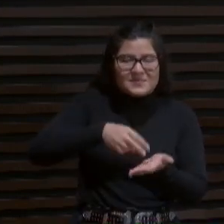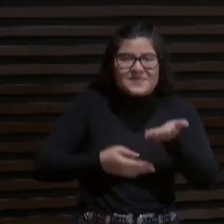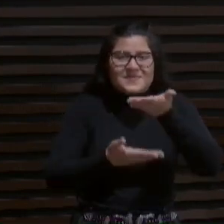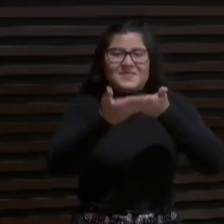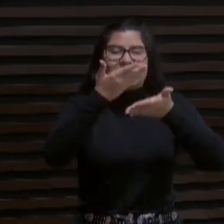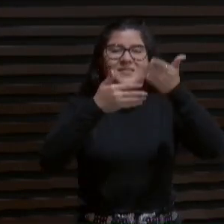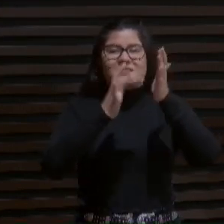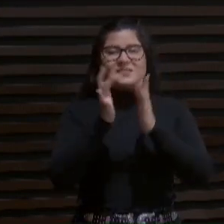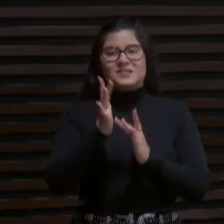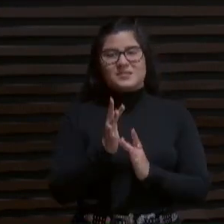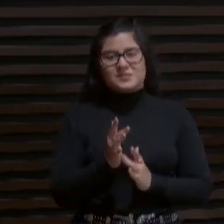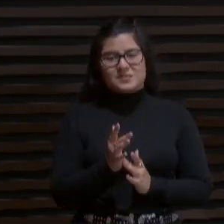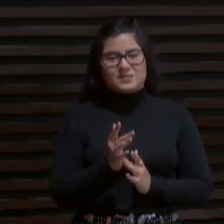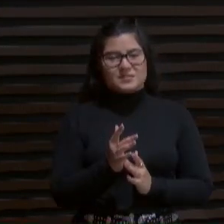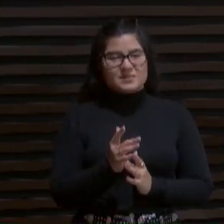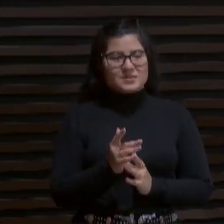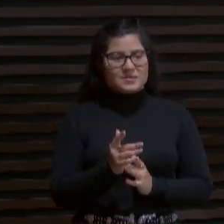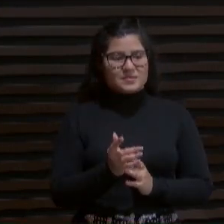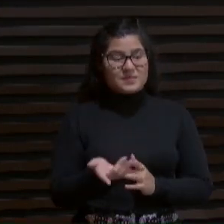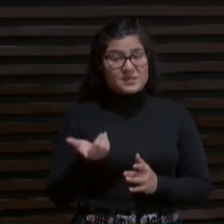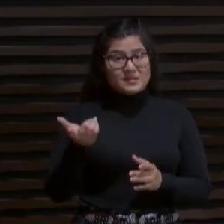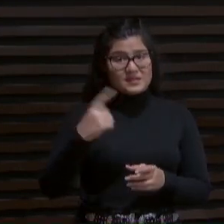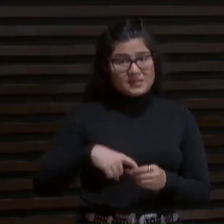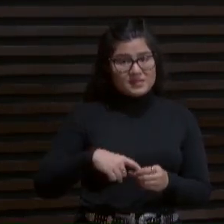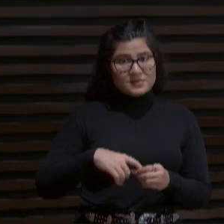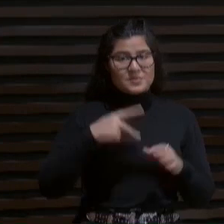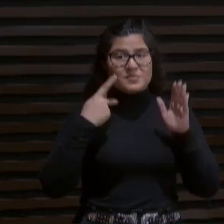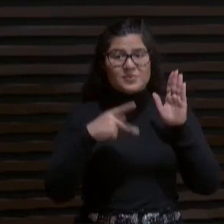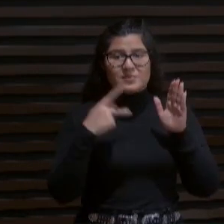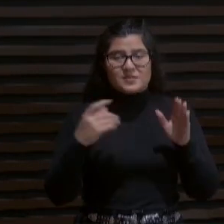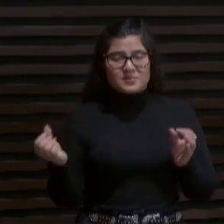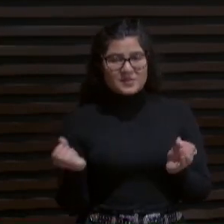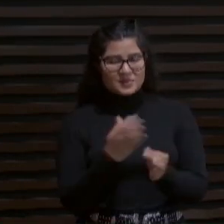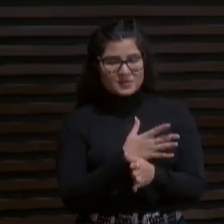o adiantamento para nós de uma promessa de uma nova criação